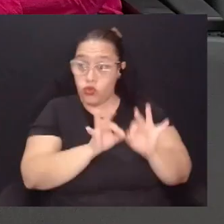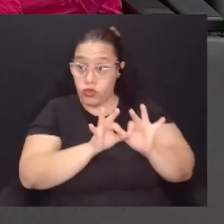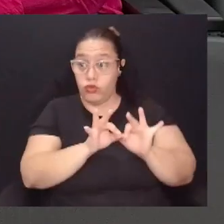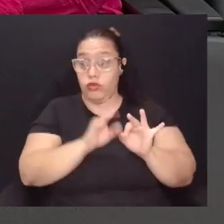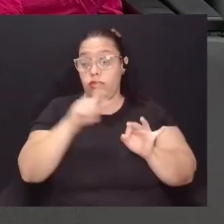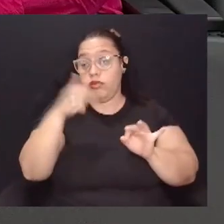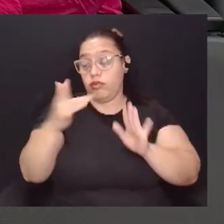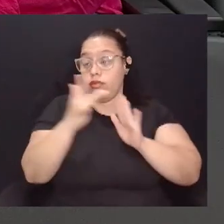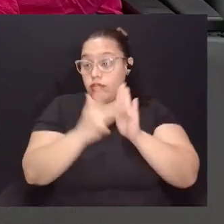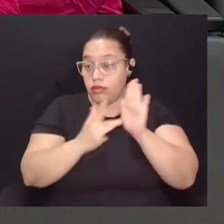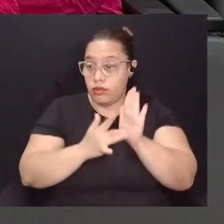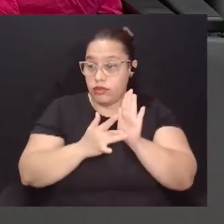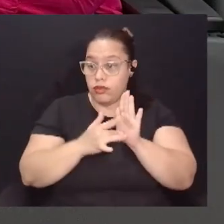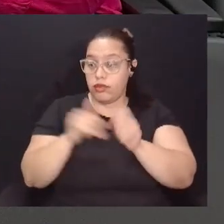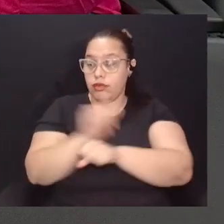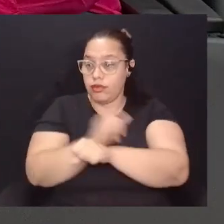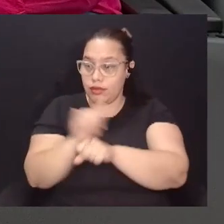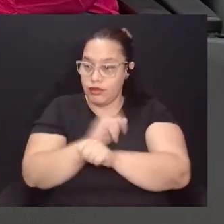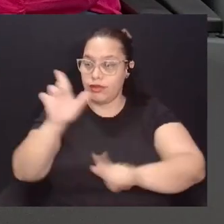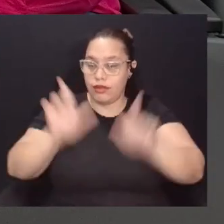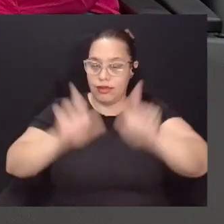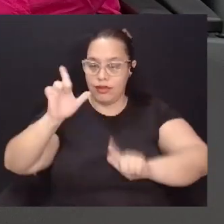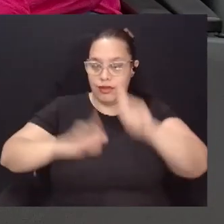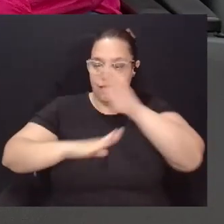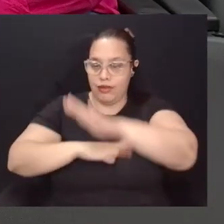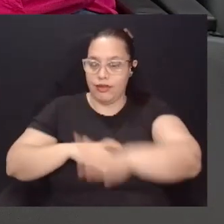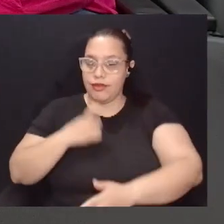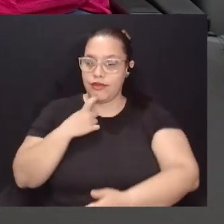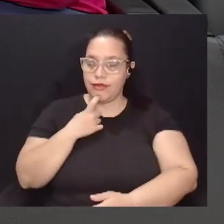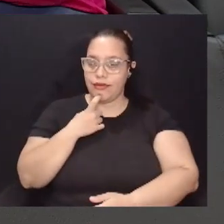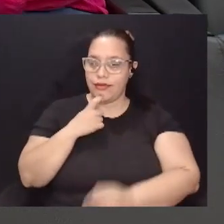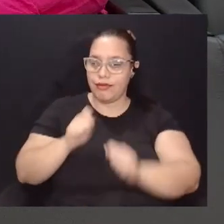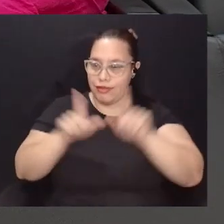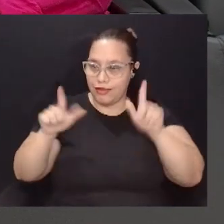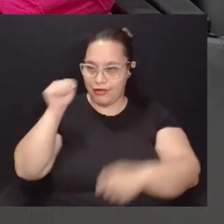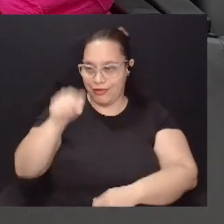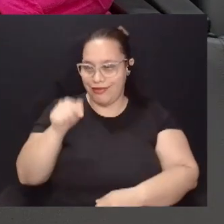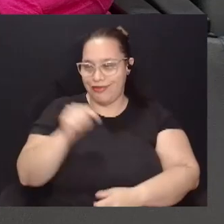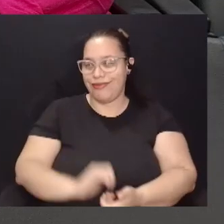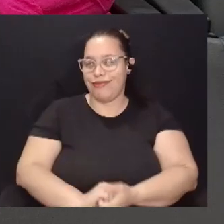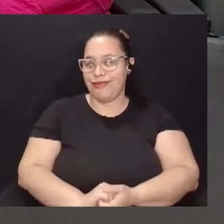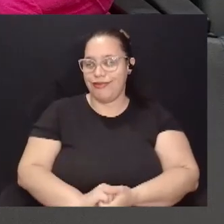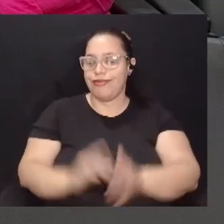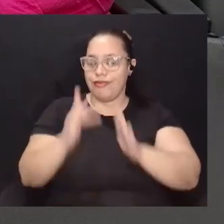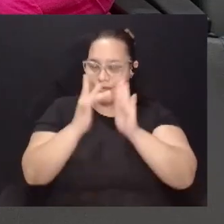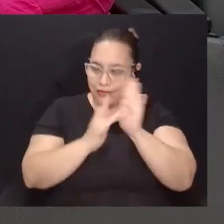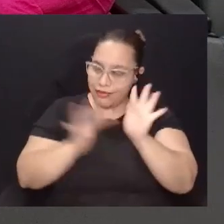acompanhar esse episódio no canal do YouTube da TV Câmara Campinas, que fica disponível lá para você.